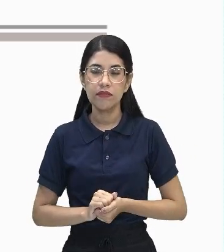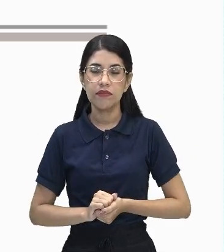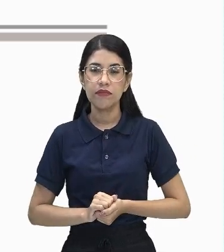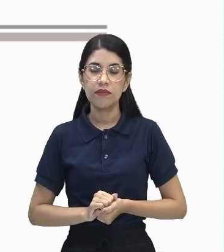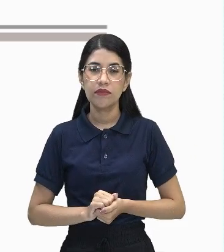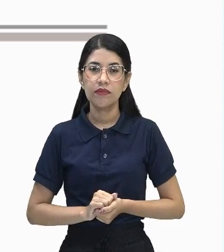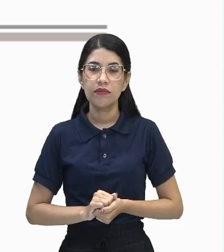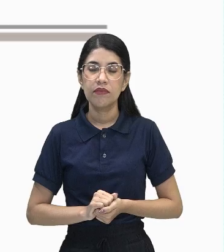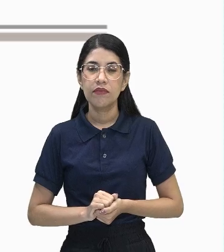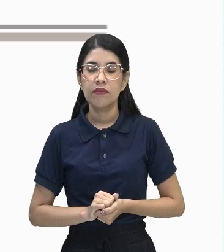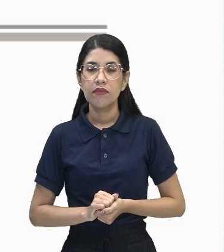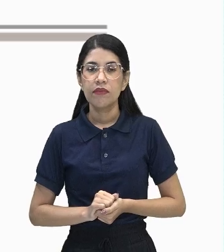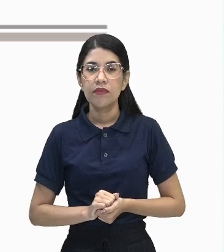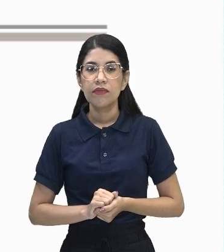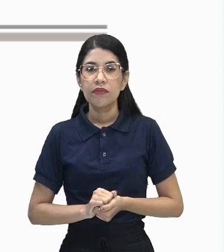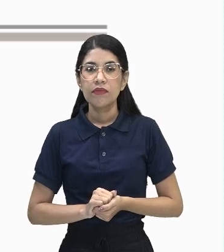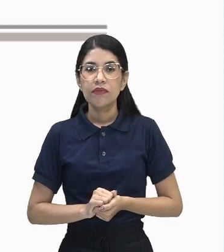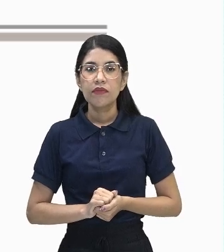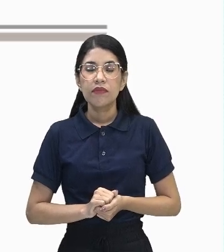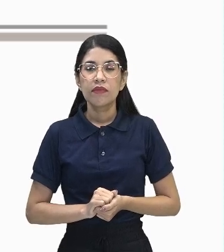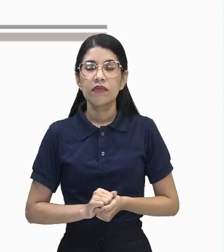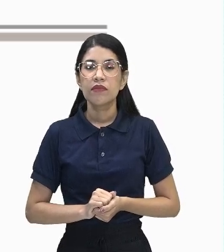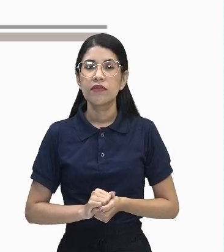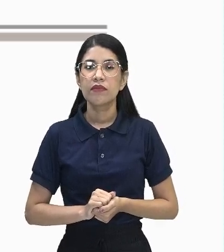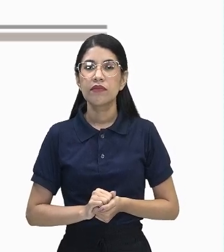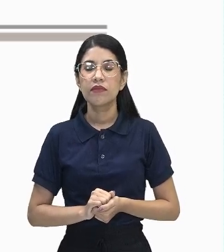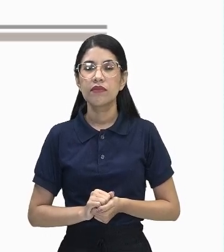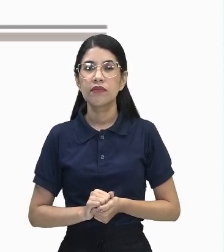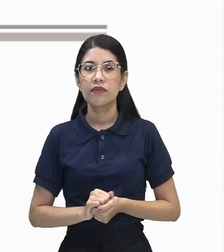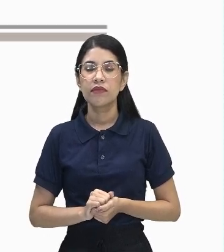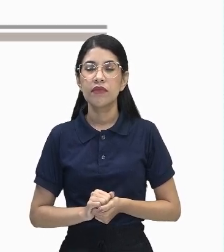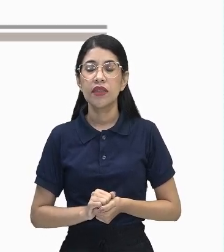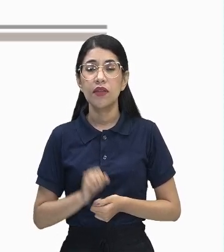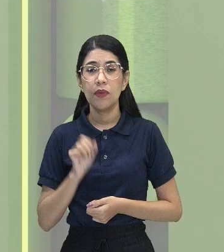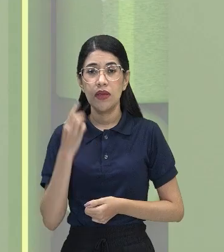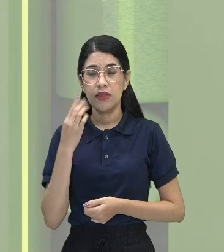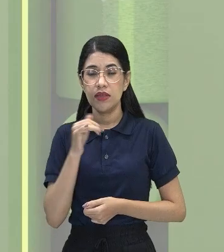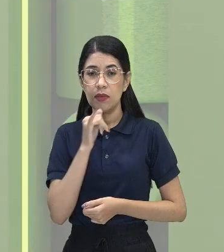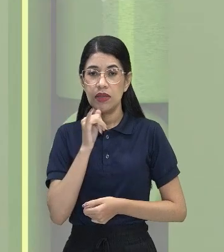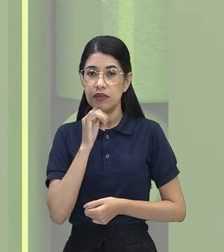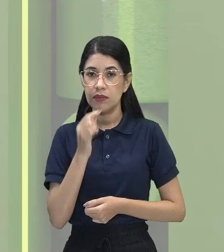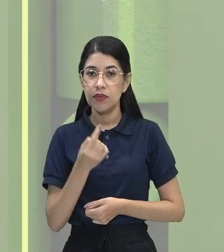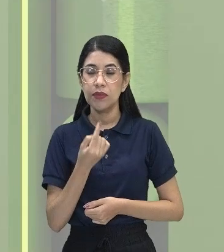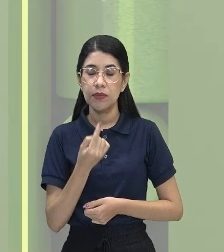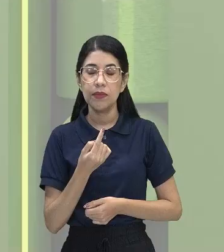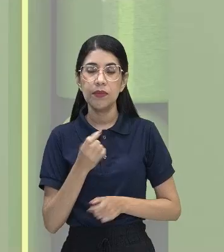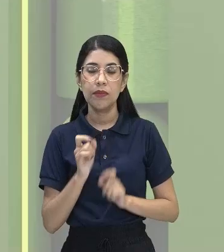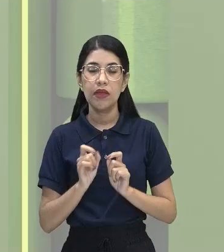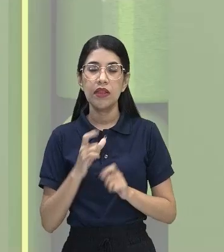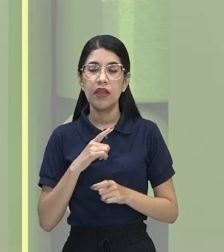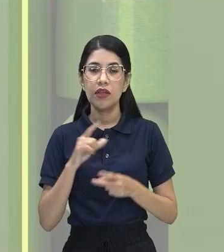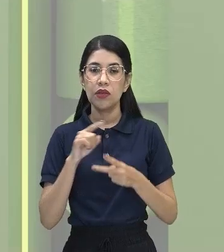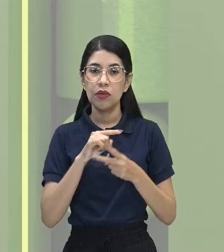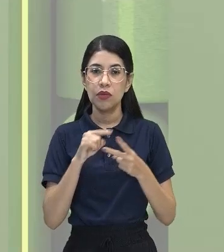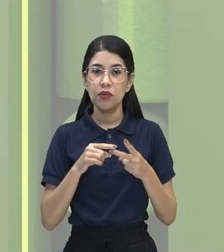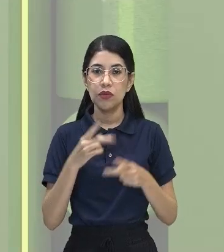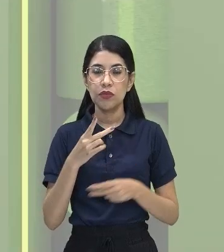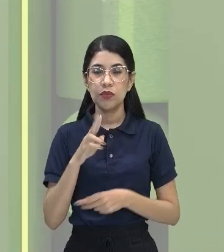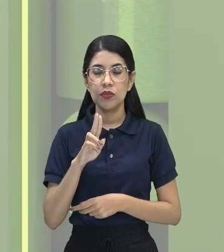e forma aquela onda resultante. Tá certo? Esse é o primeiro caso, que eu tenho dois pulsos em